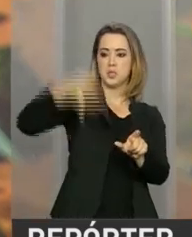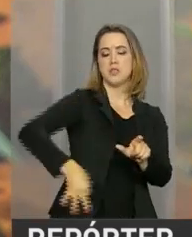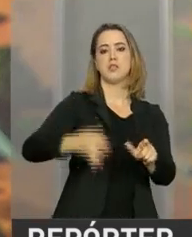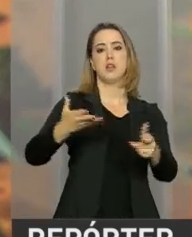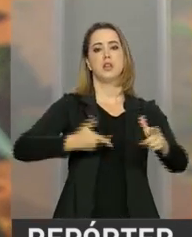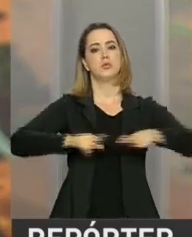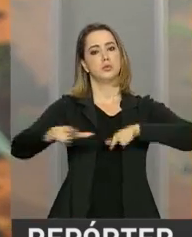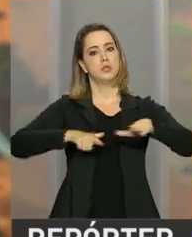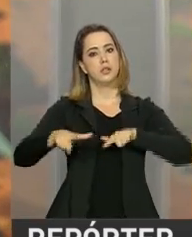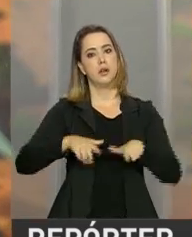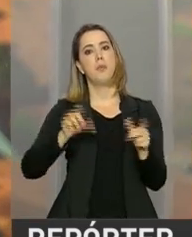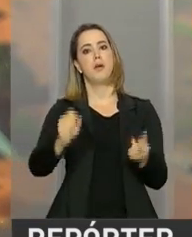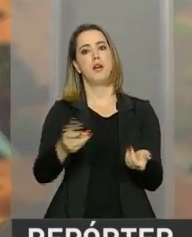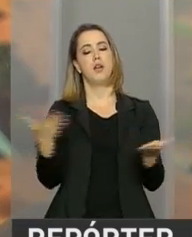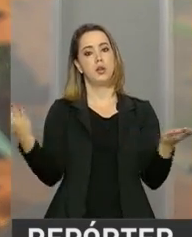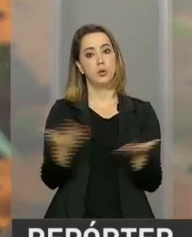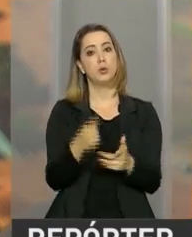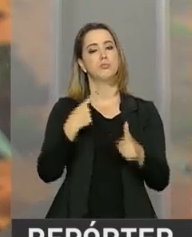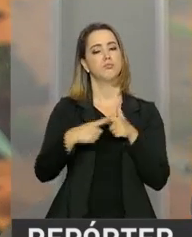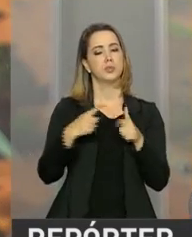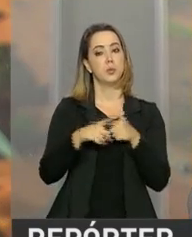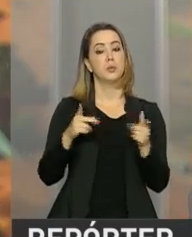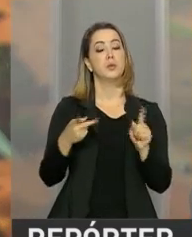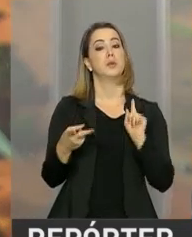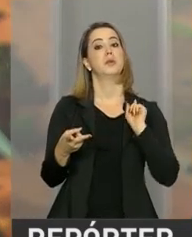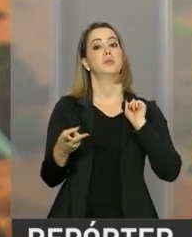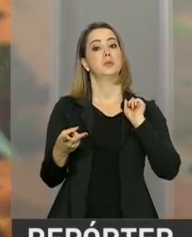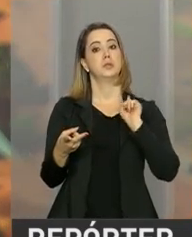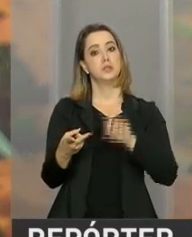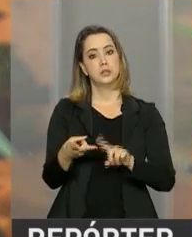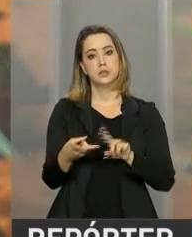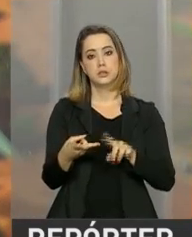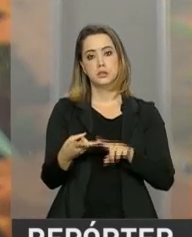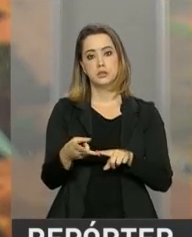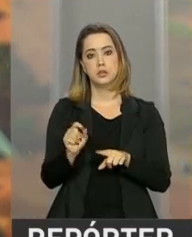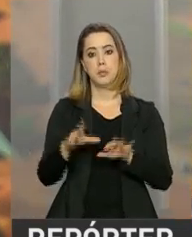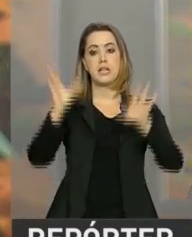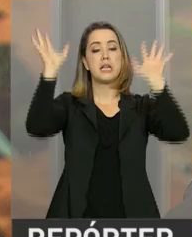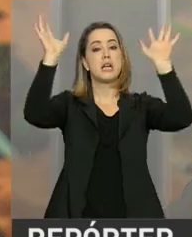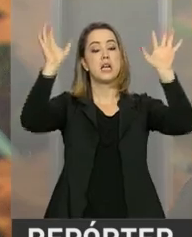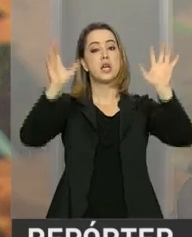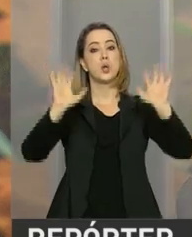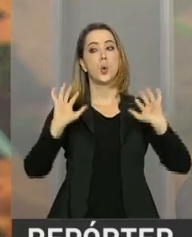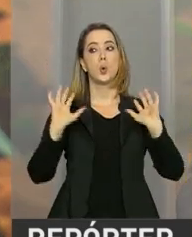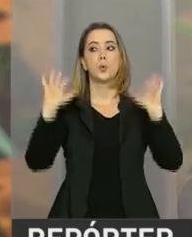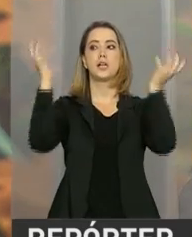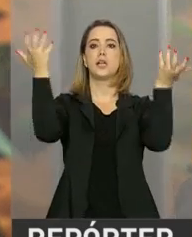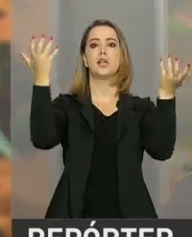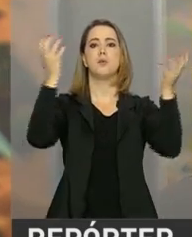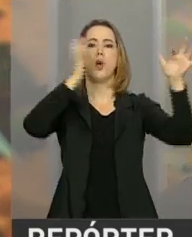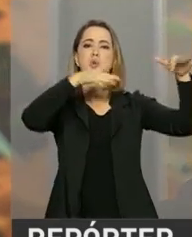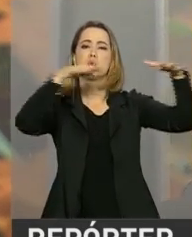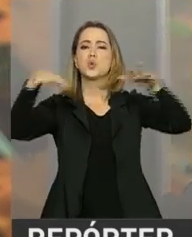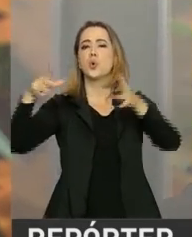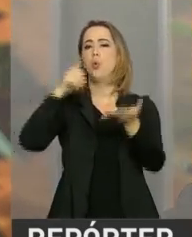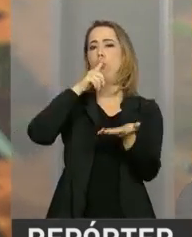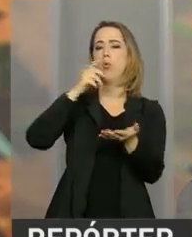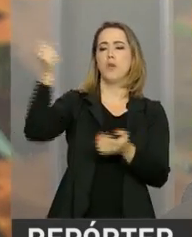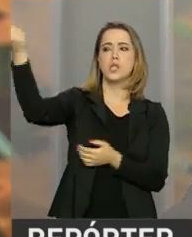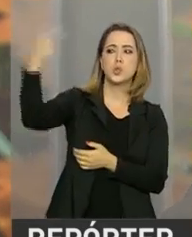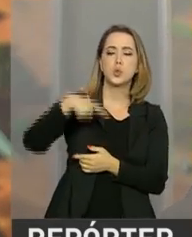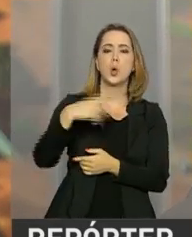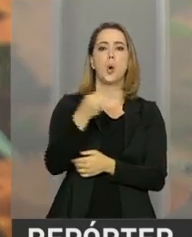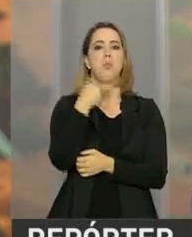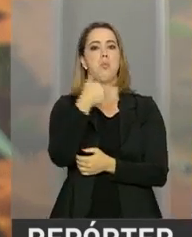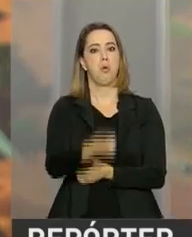avançar mesmo em épocas de crise e também e o fator climático que é bastante positivo nesse